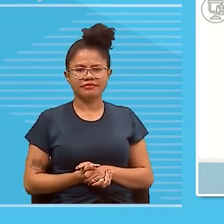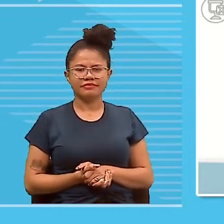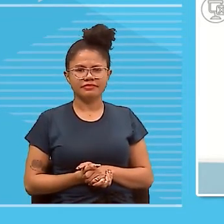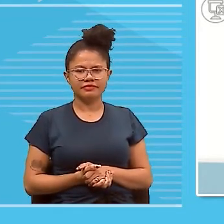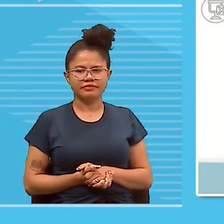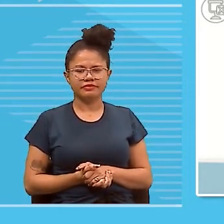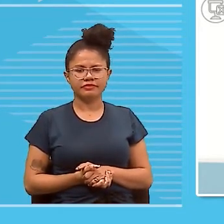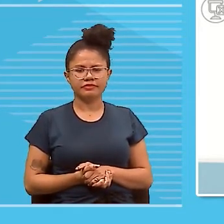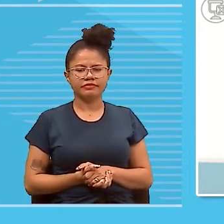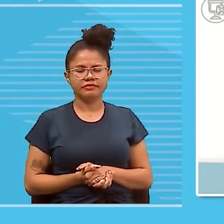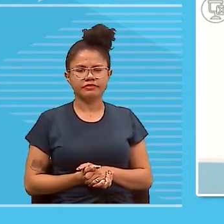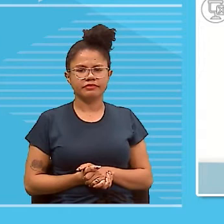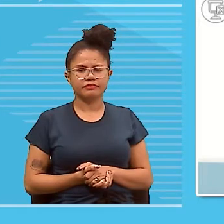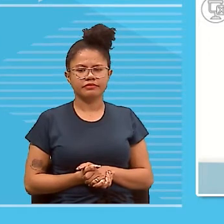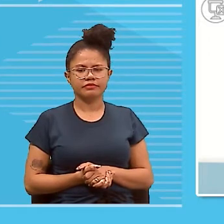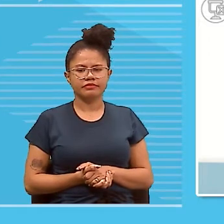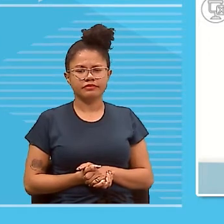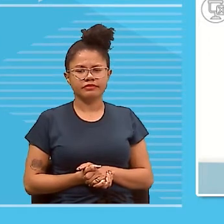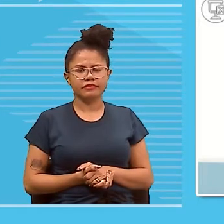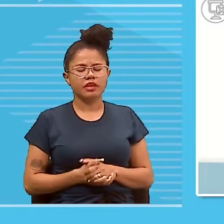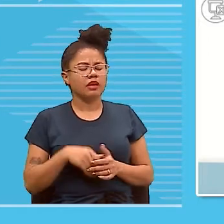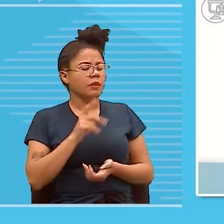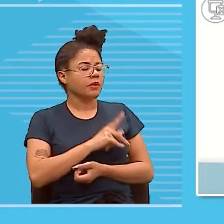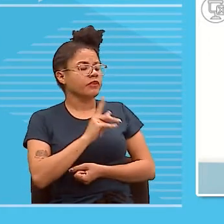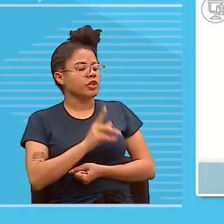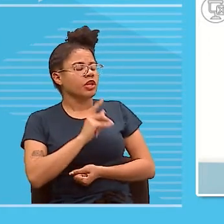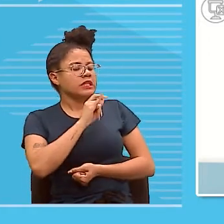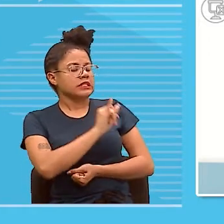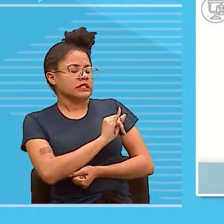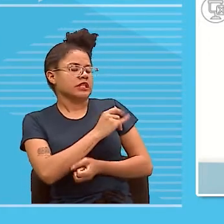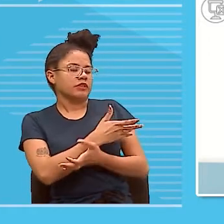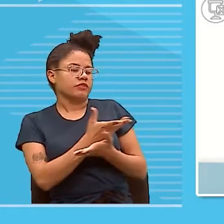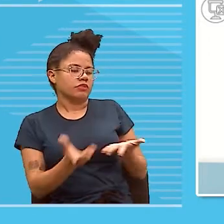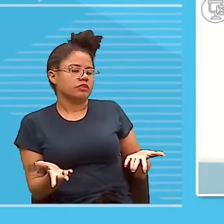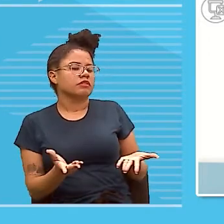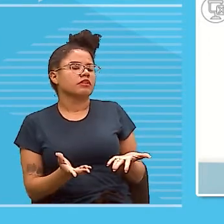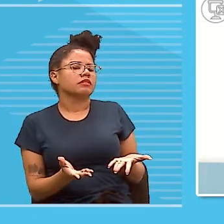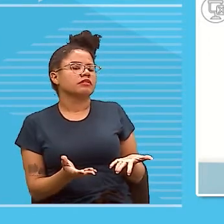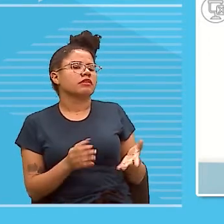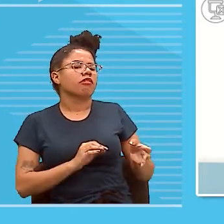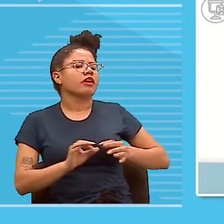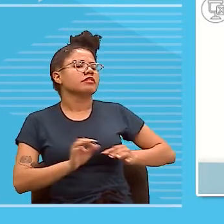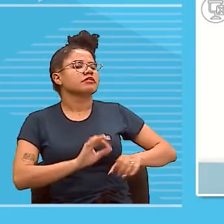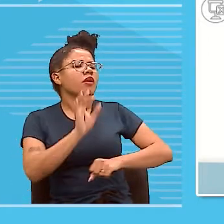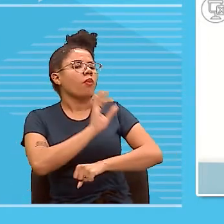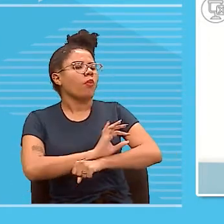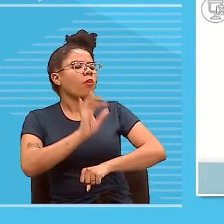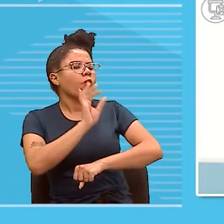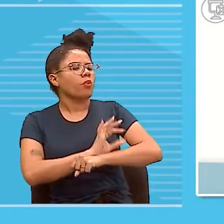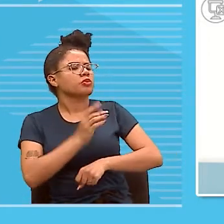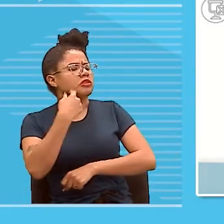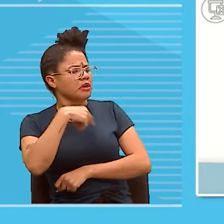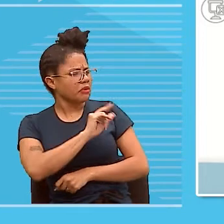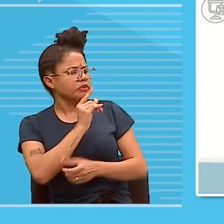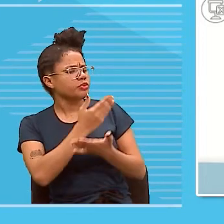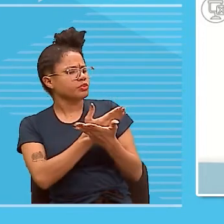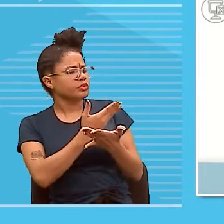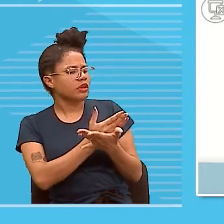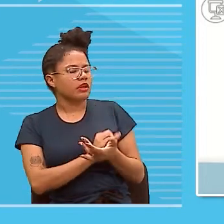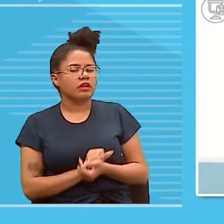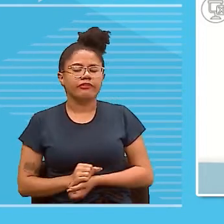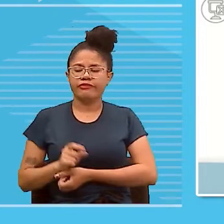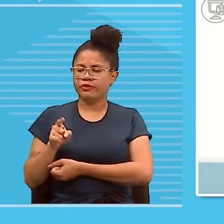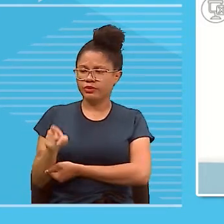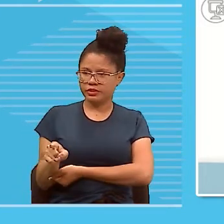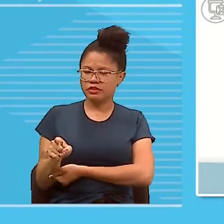professor se o senhor fizer montar um curso eu participarei viu Ou seja você vai